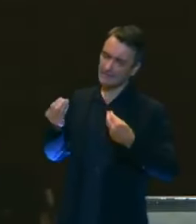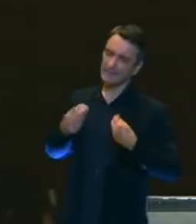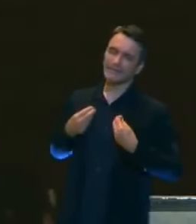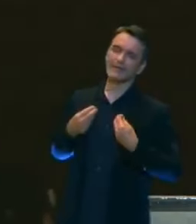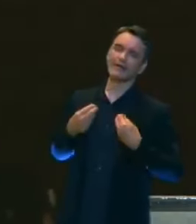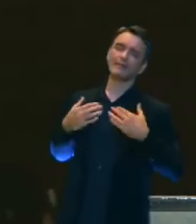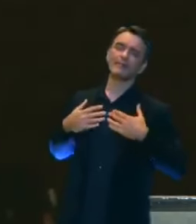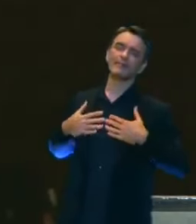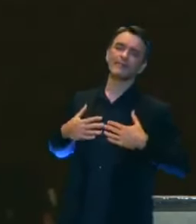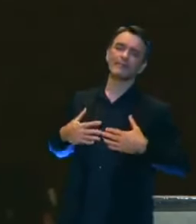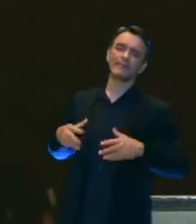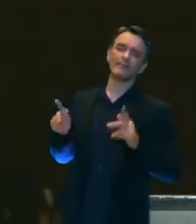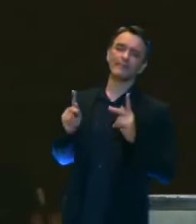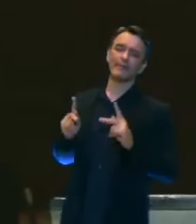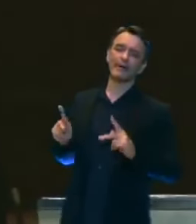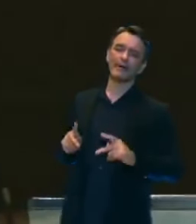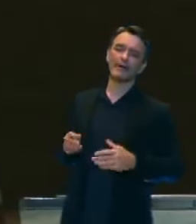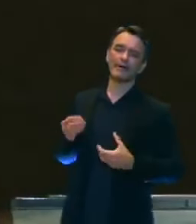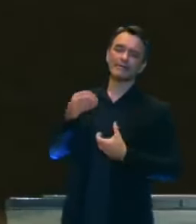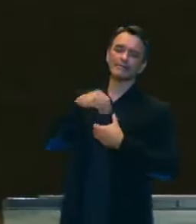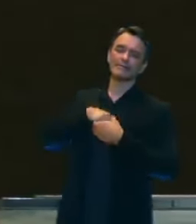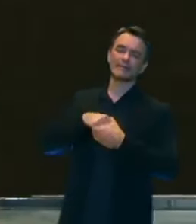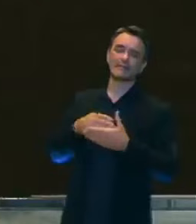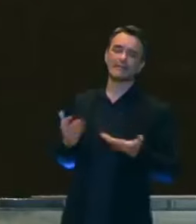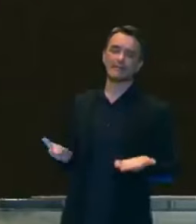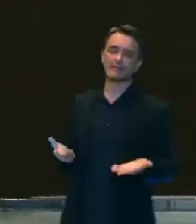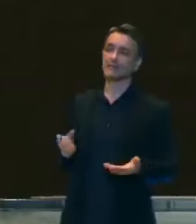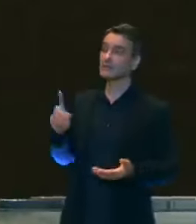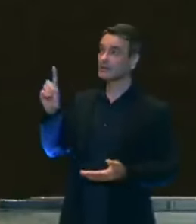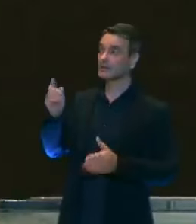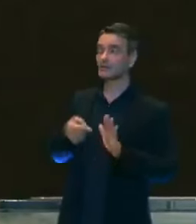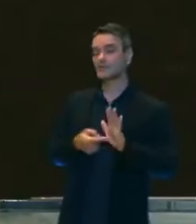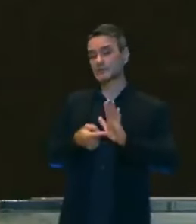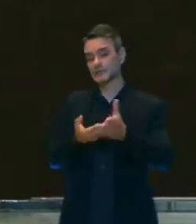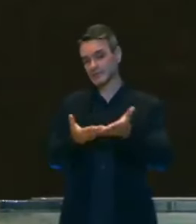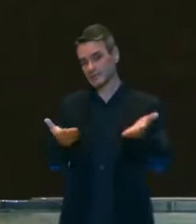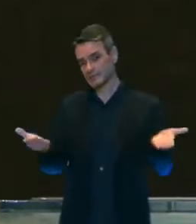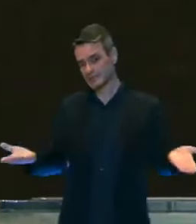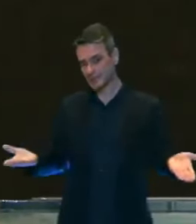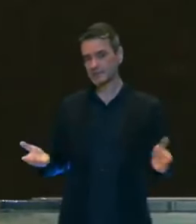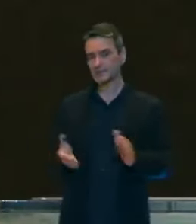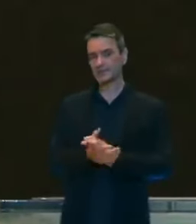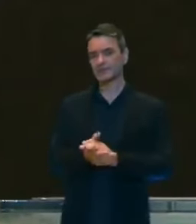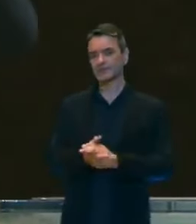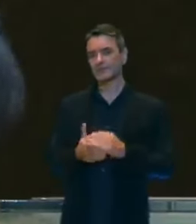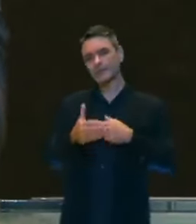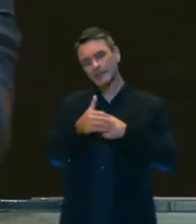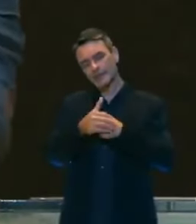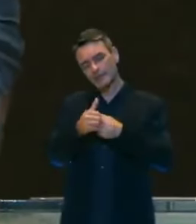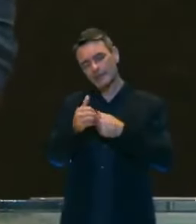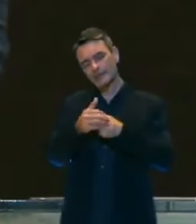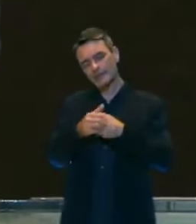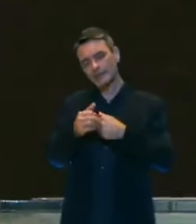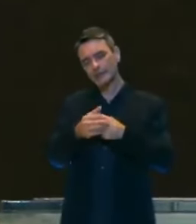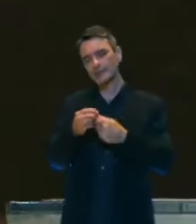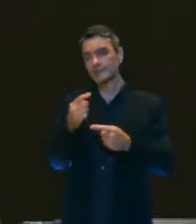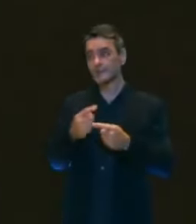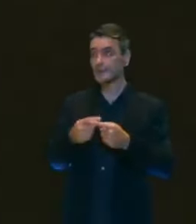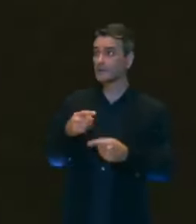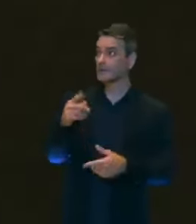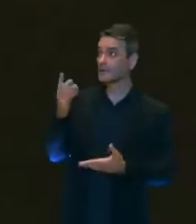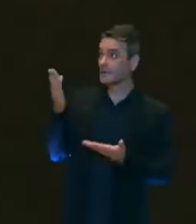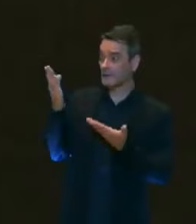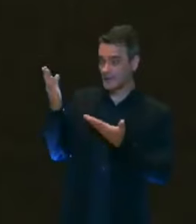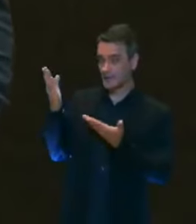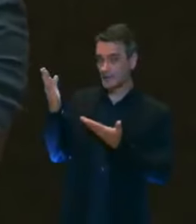alma. Hoje ele veio trazer refrigério para a tua alma. Porque ele é o pastor que cuida